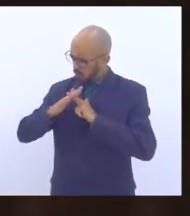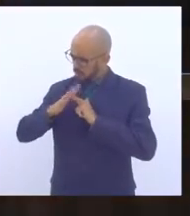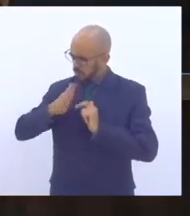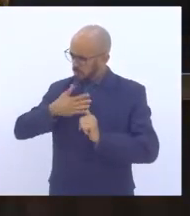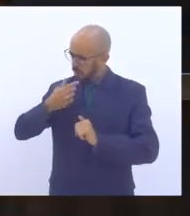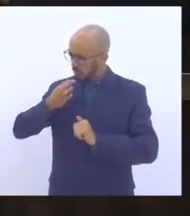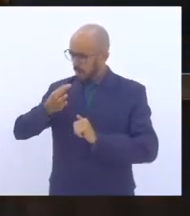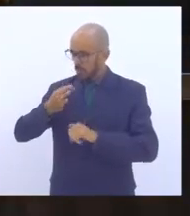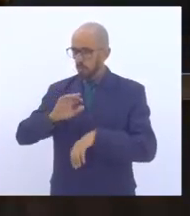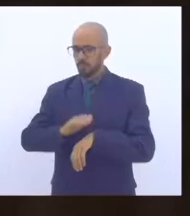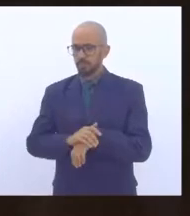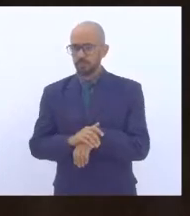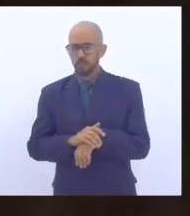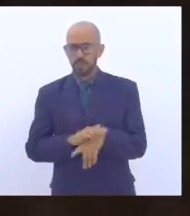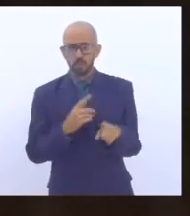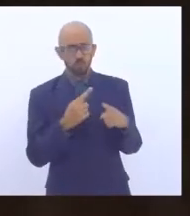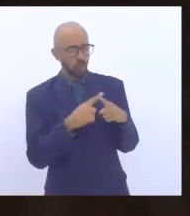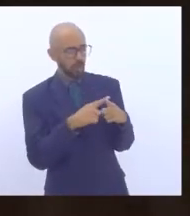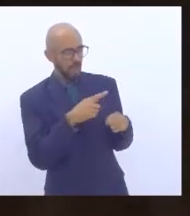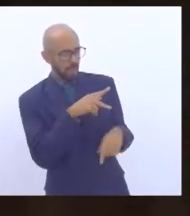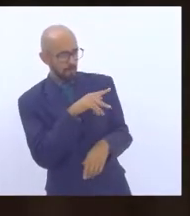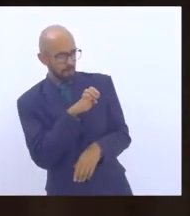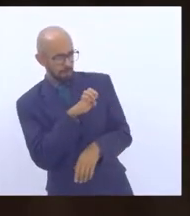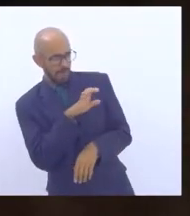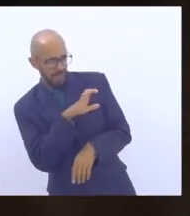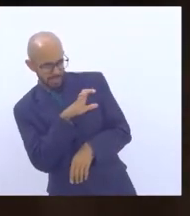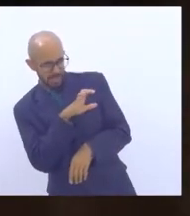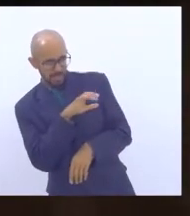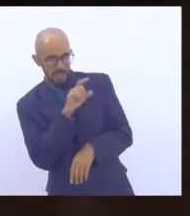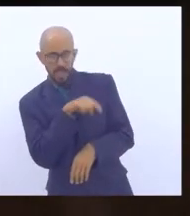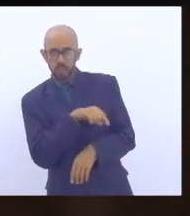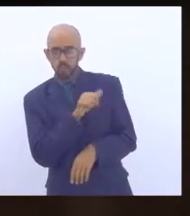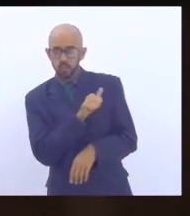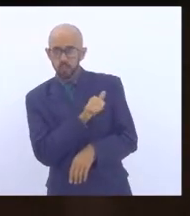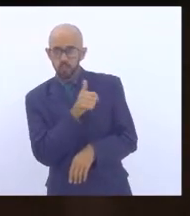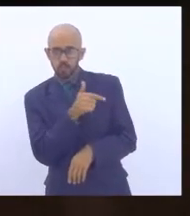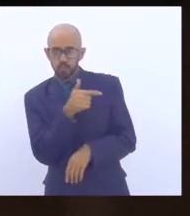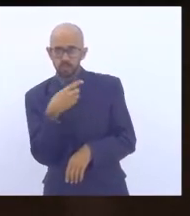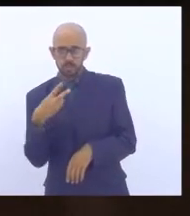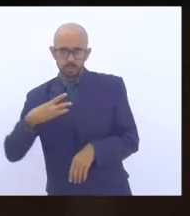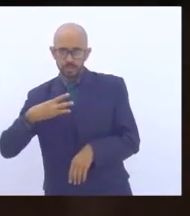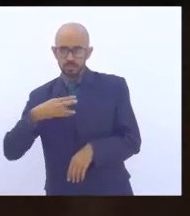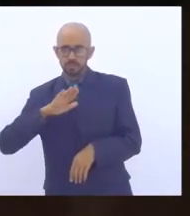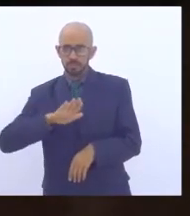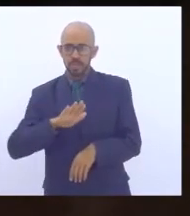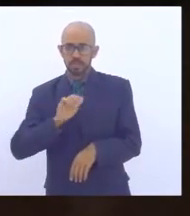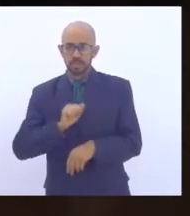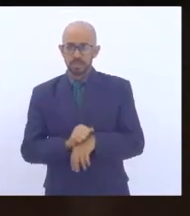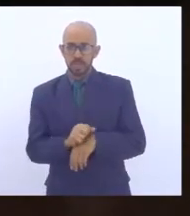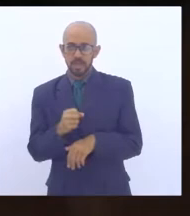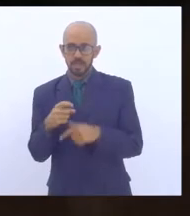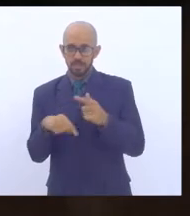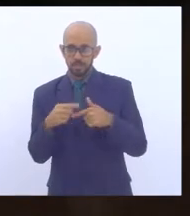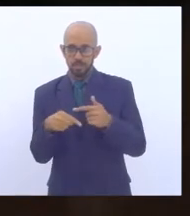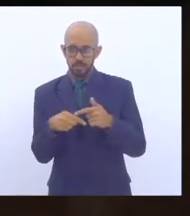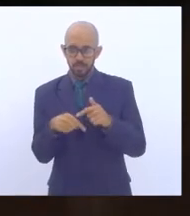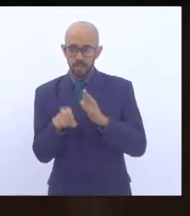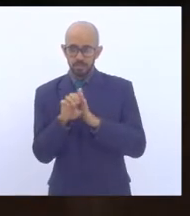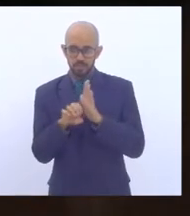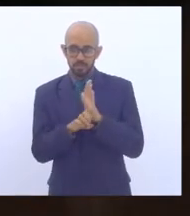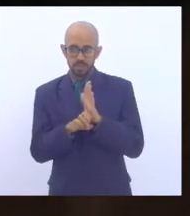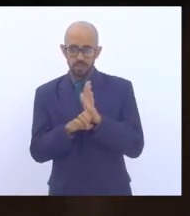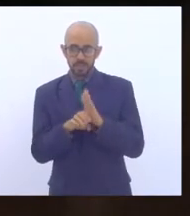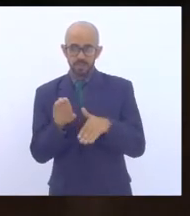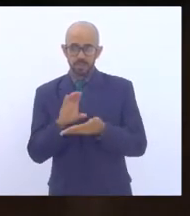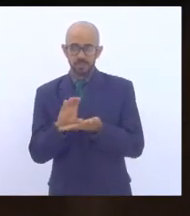meu parecendo é porque a PEC é um dois três mas quando ela virou a emenda constitucional